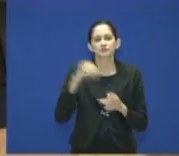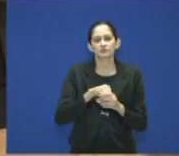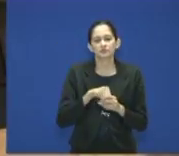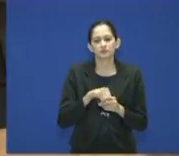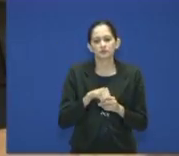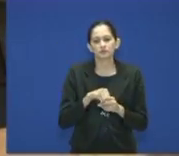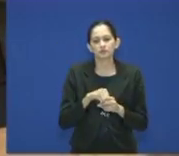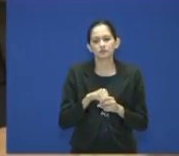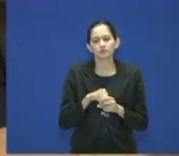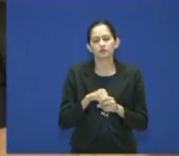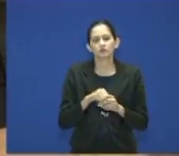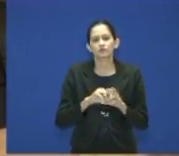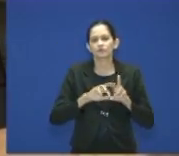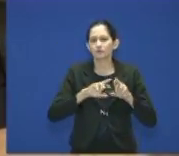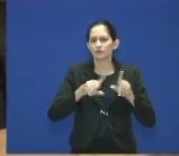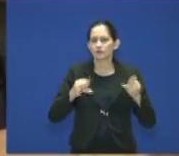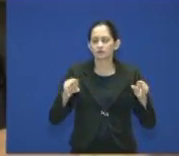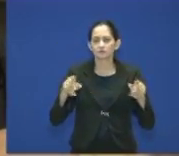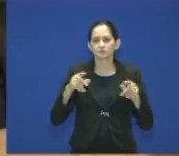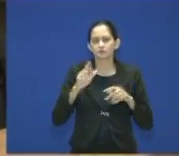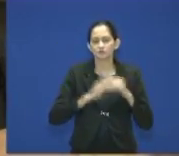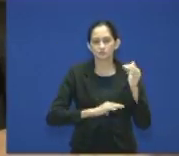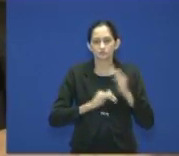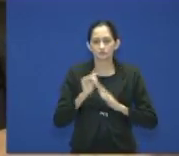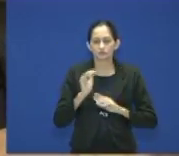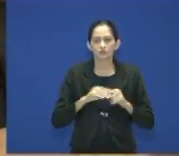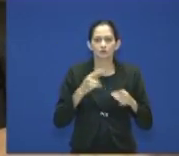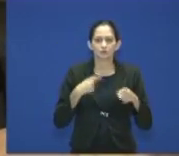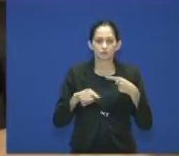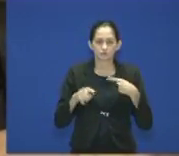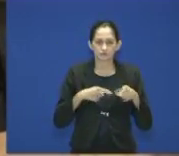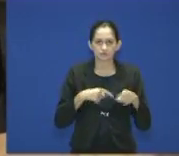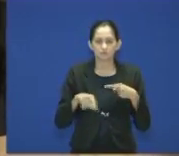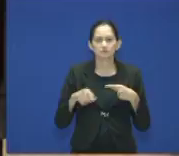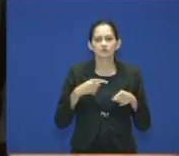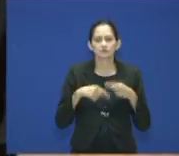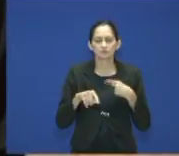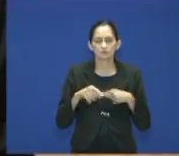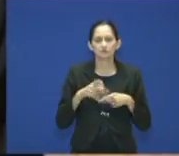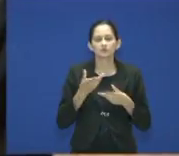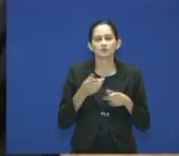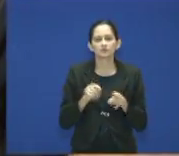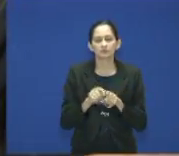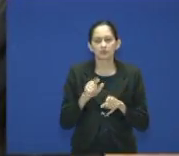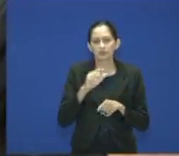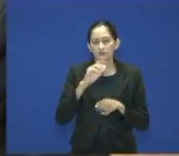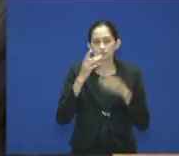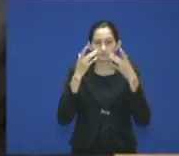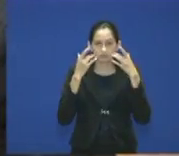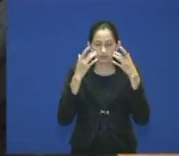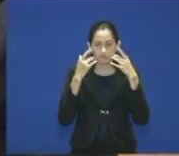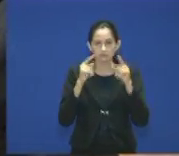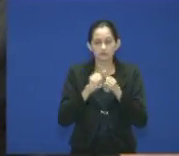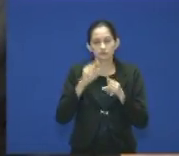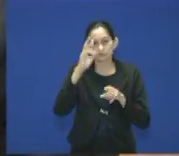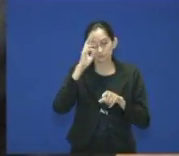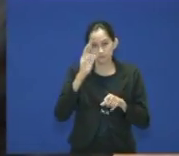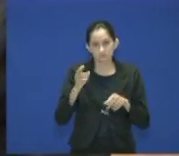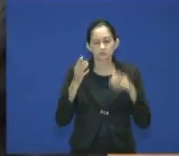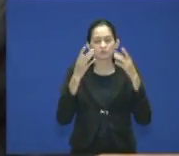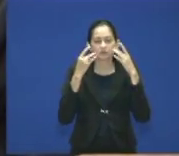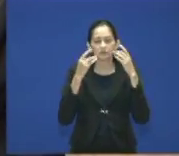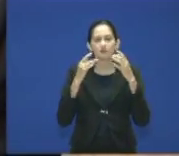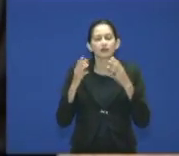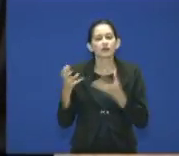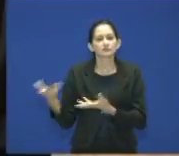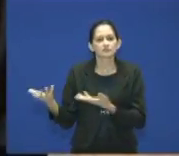o complexo universo do profissional de música, musicoterapia, artes cênicas e direção de arte